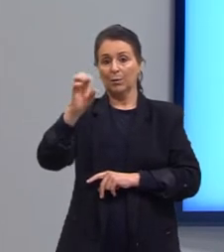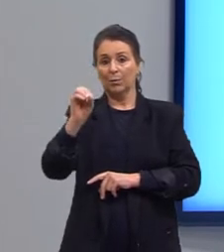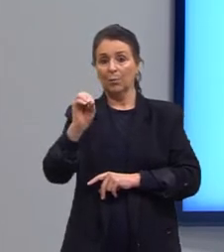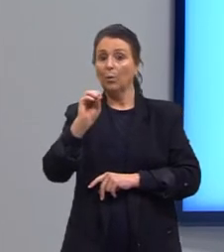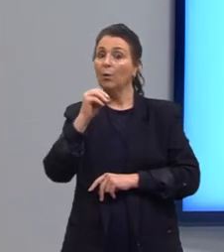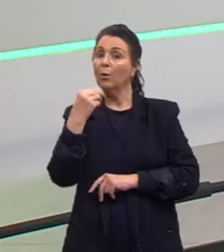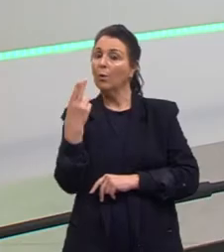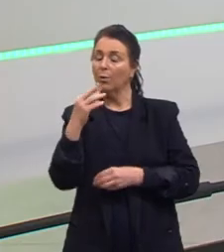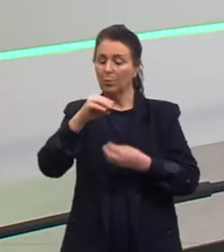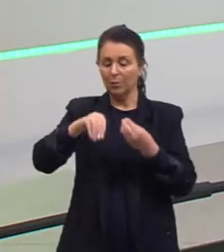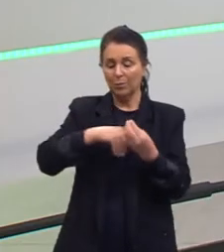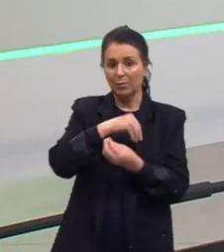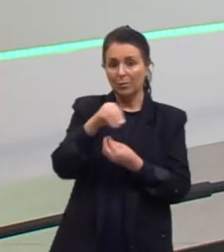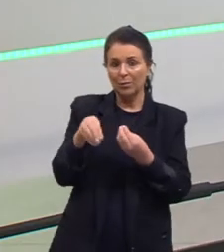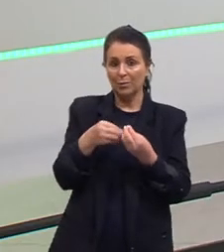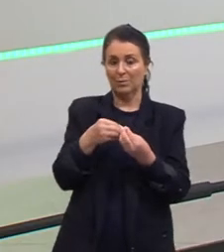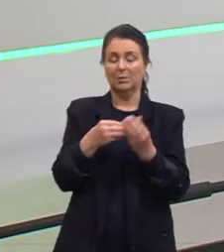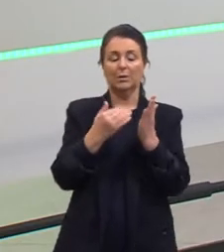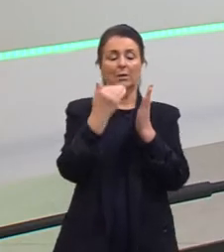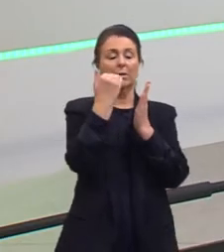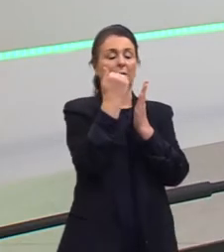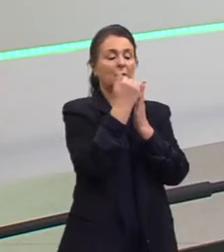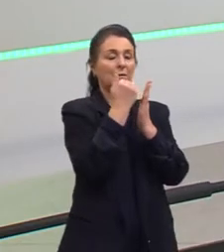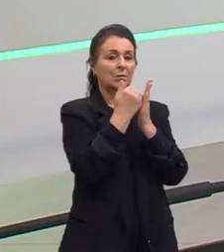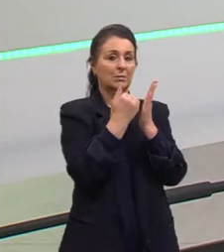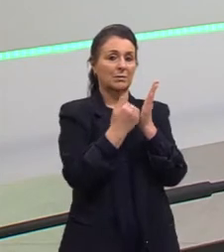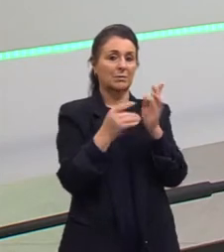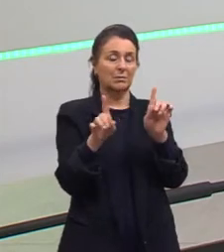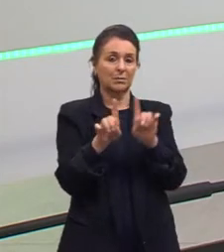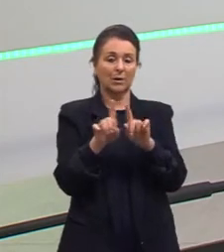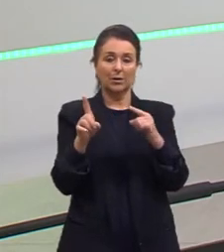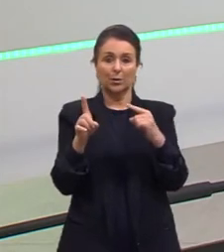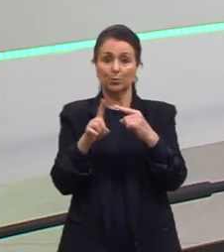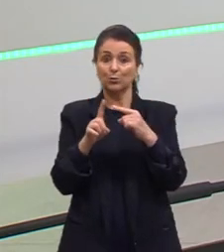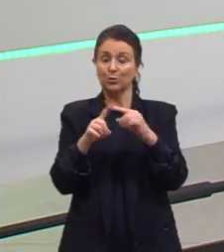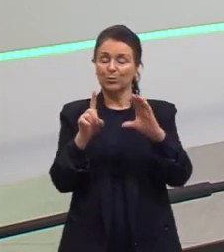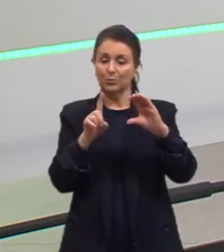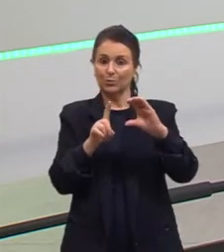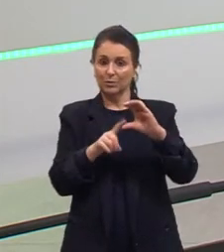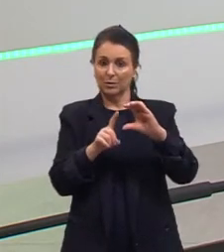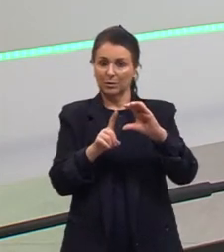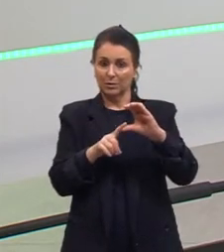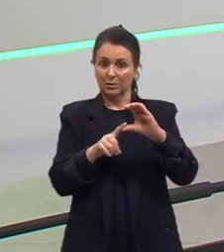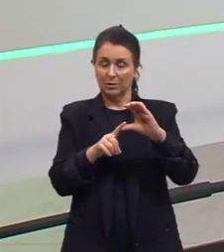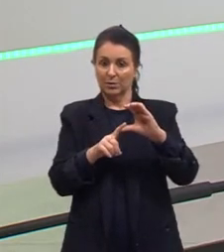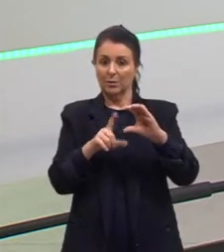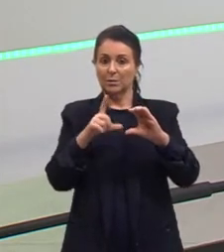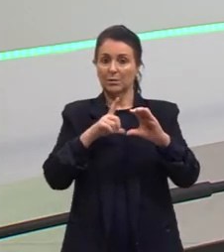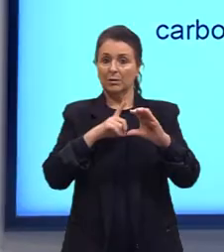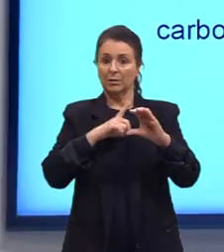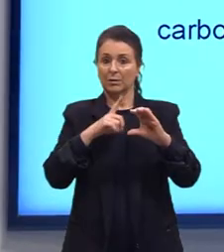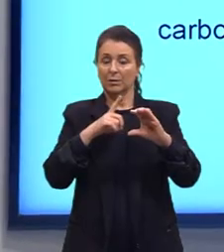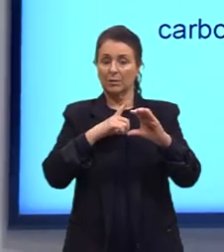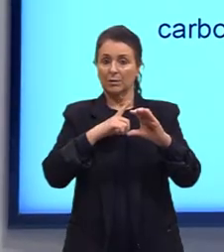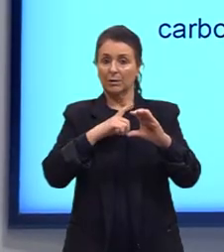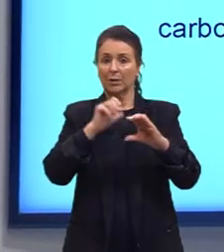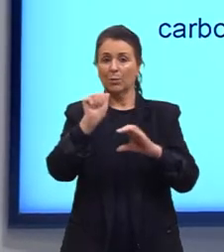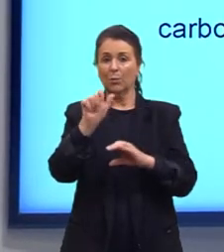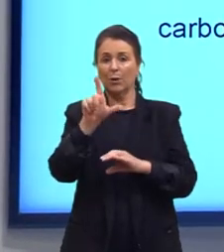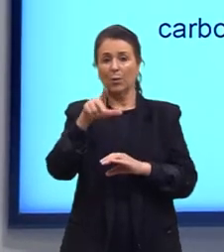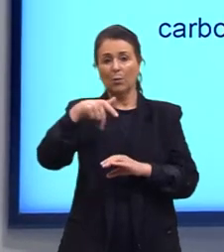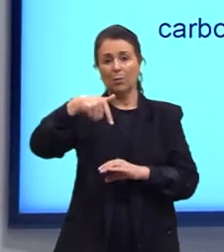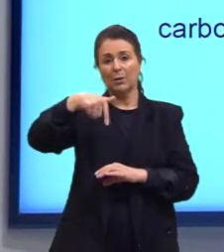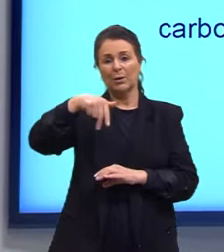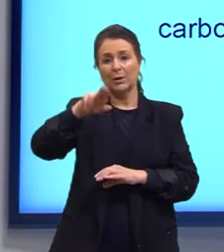também podem ser classificados quanto ao tipo de cadeia carbônica porque eu posso ter um aleto de alquila que